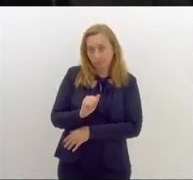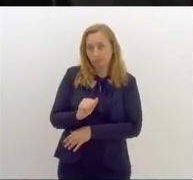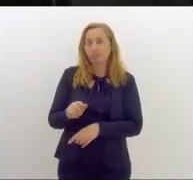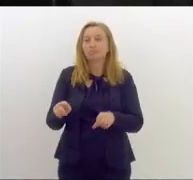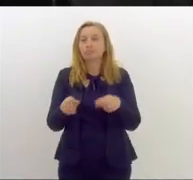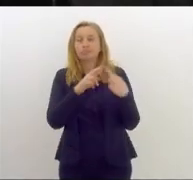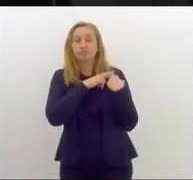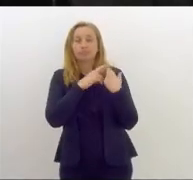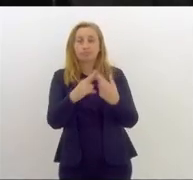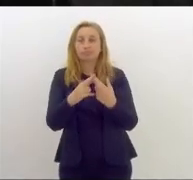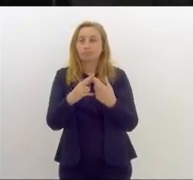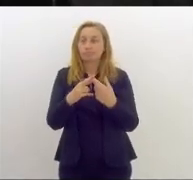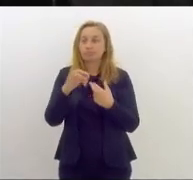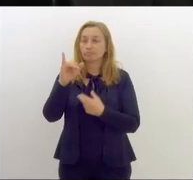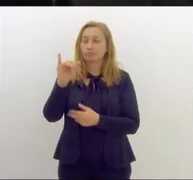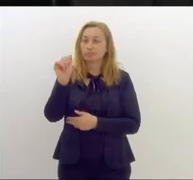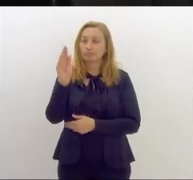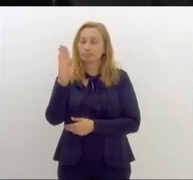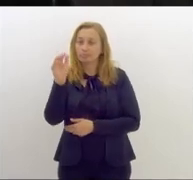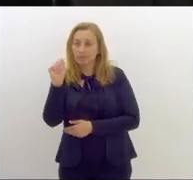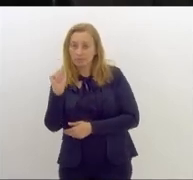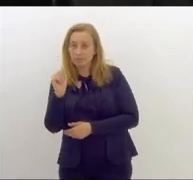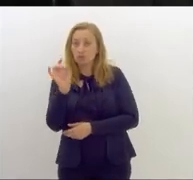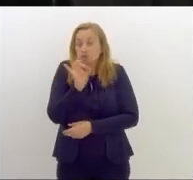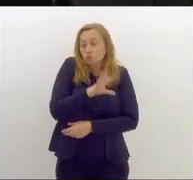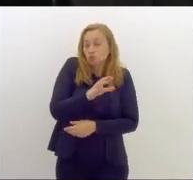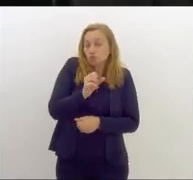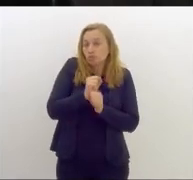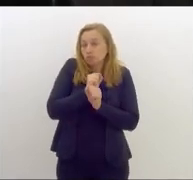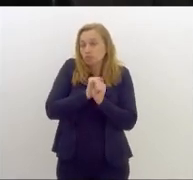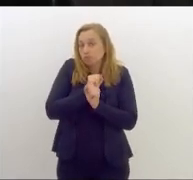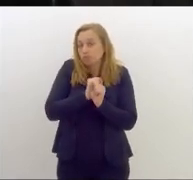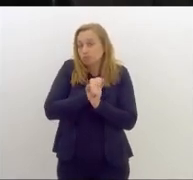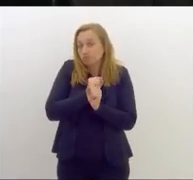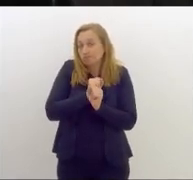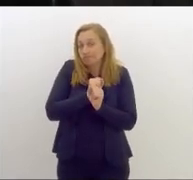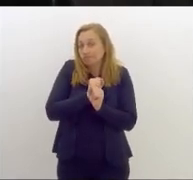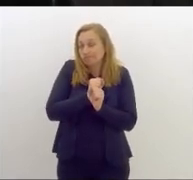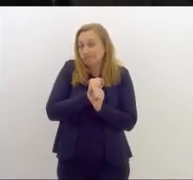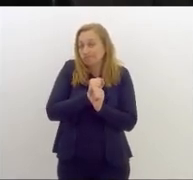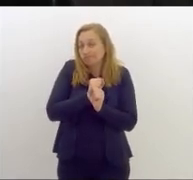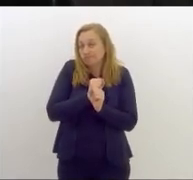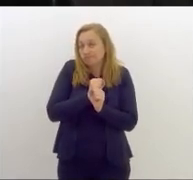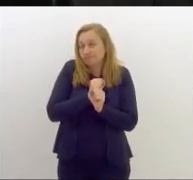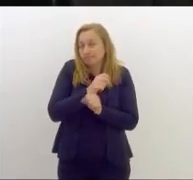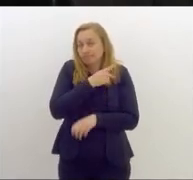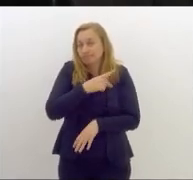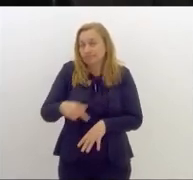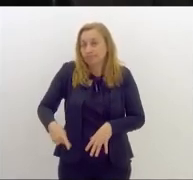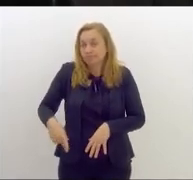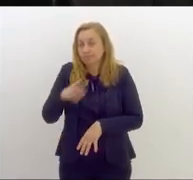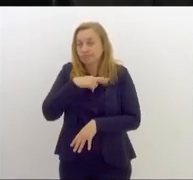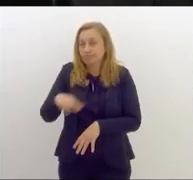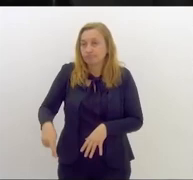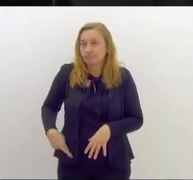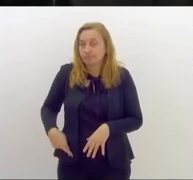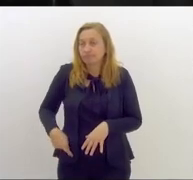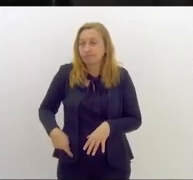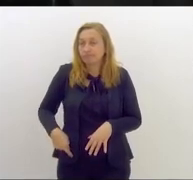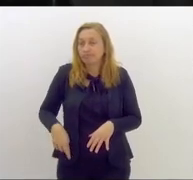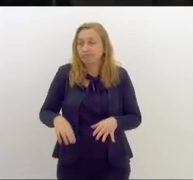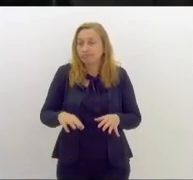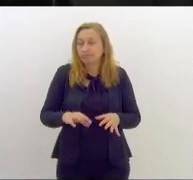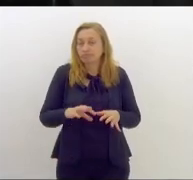responsabilidade do Ibama que nos últimos anos o Presidente da República botou ele de molho